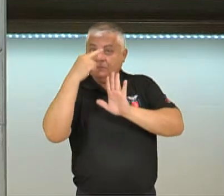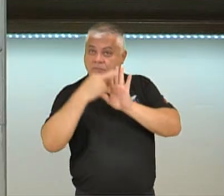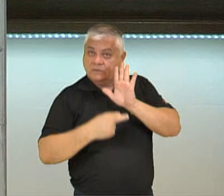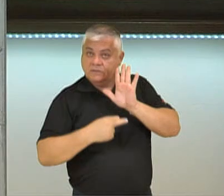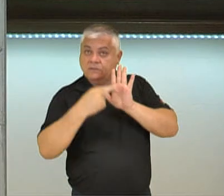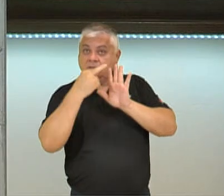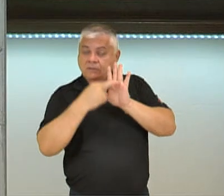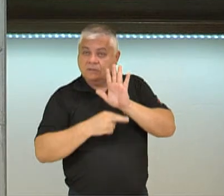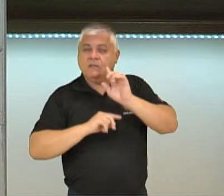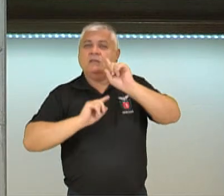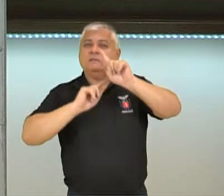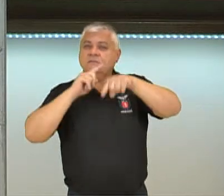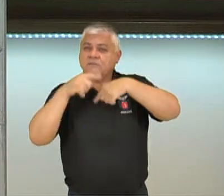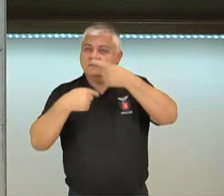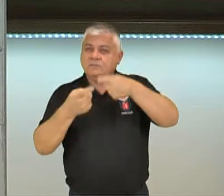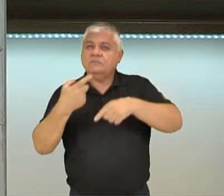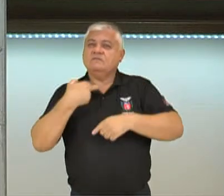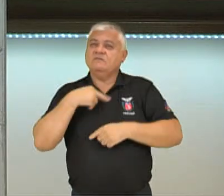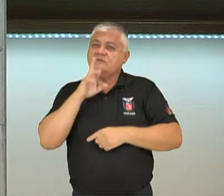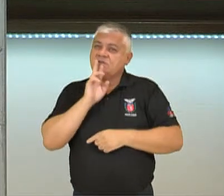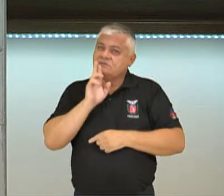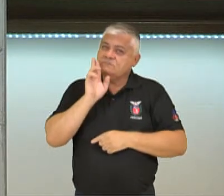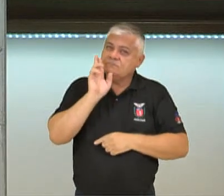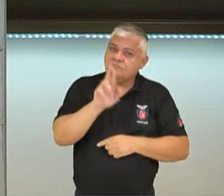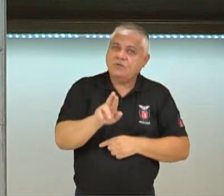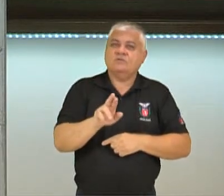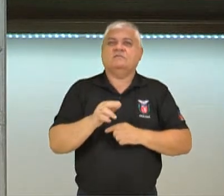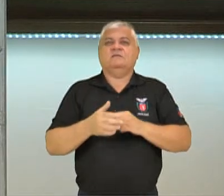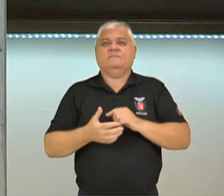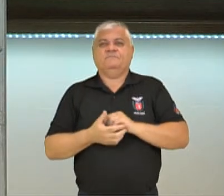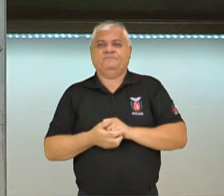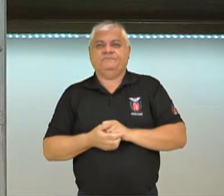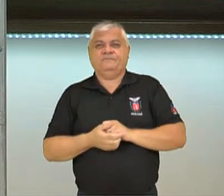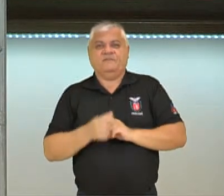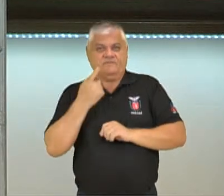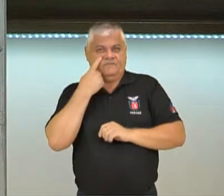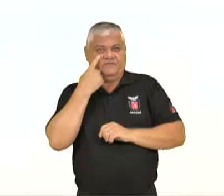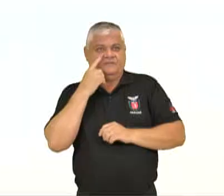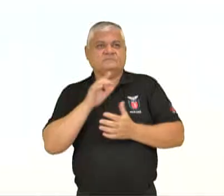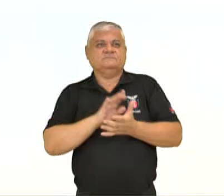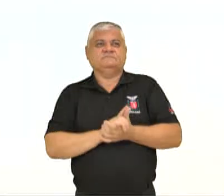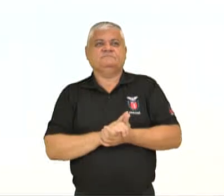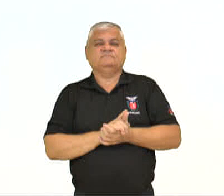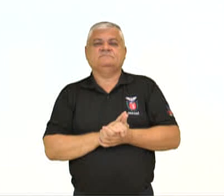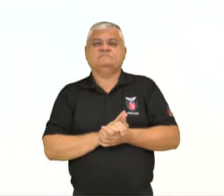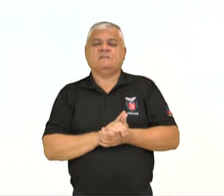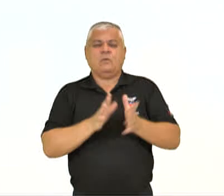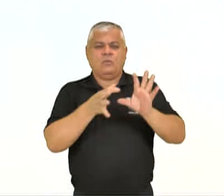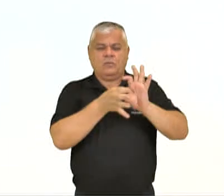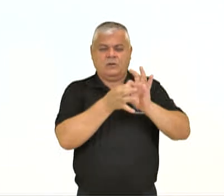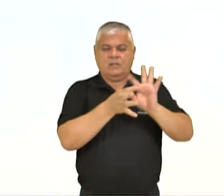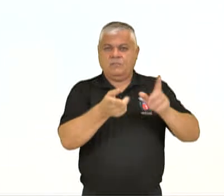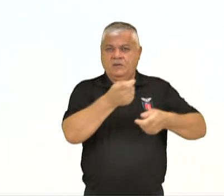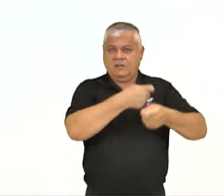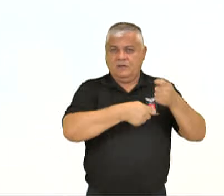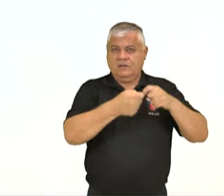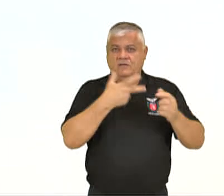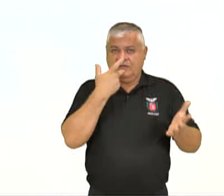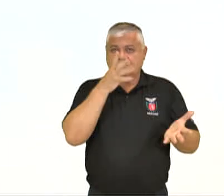atividade e depois vocês vão responder essa questão discursiva. Vamos lá? O liberalismo